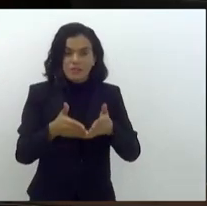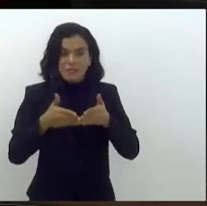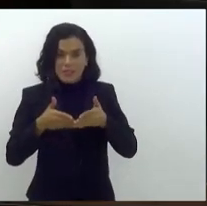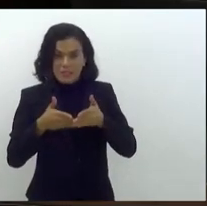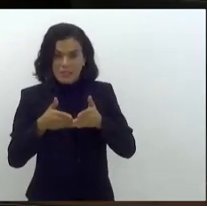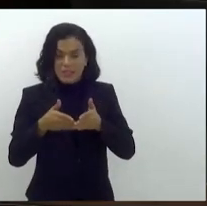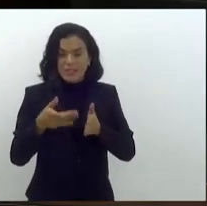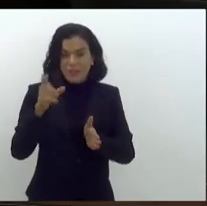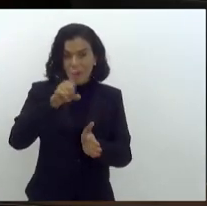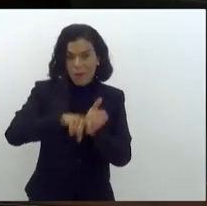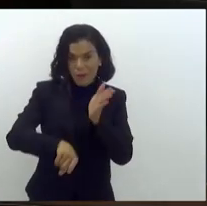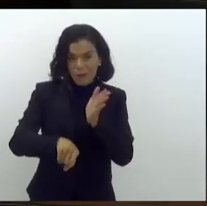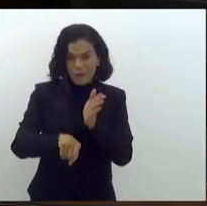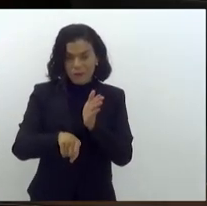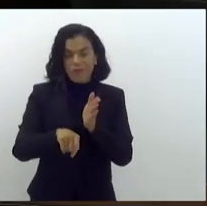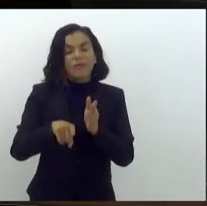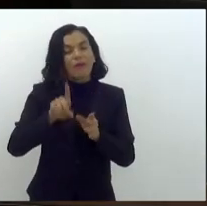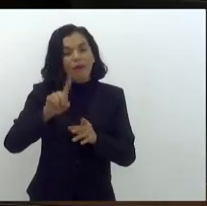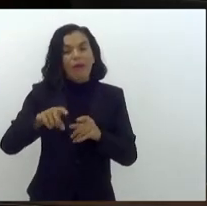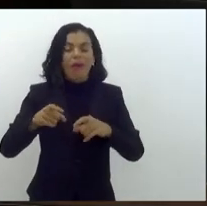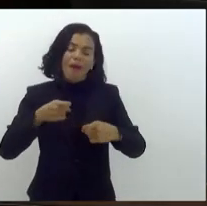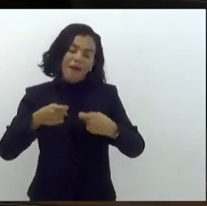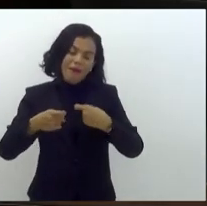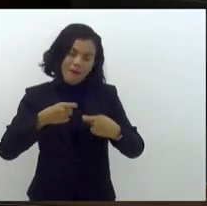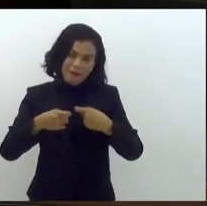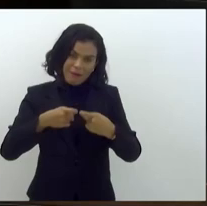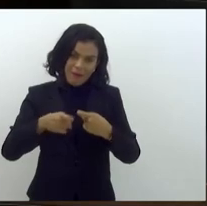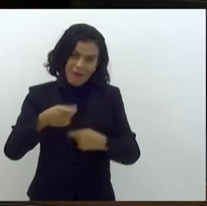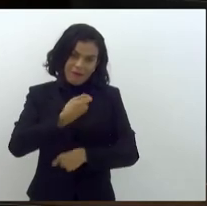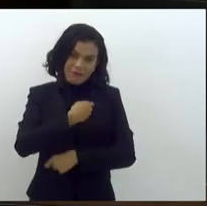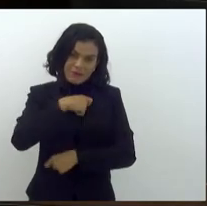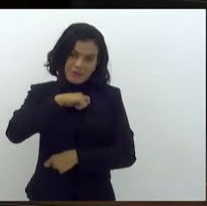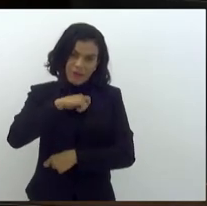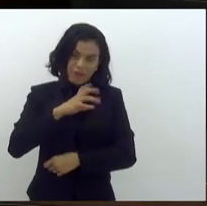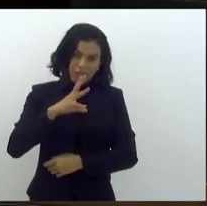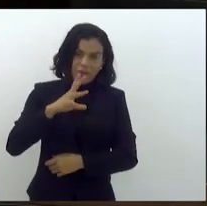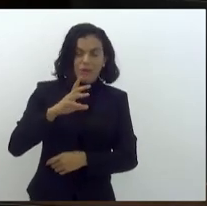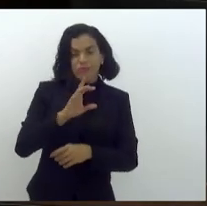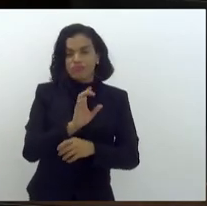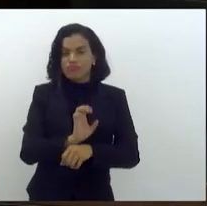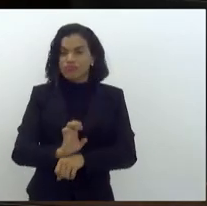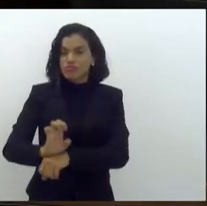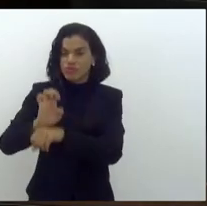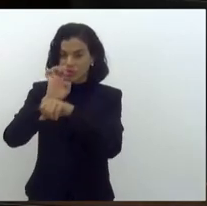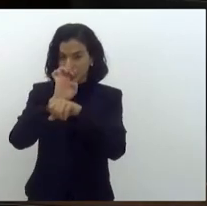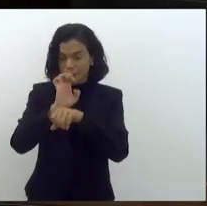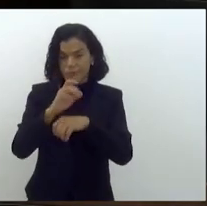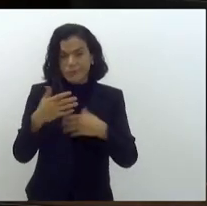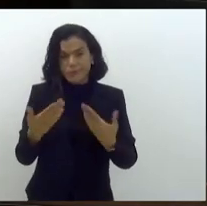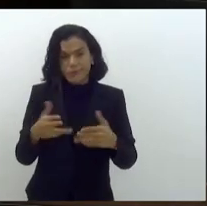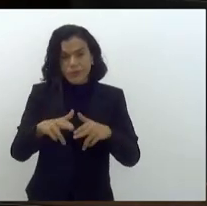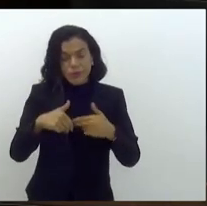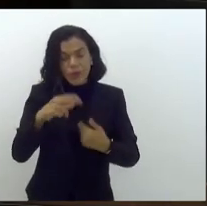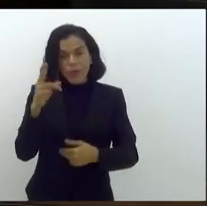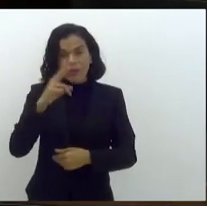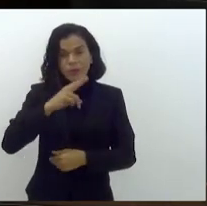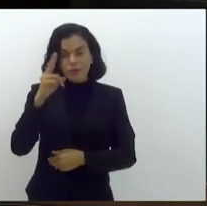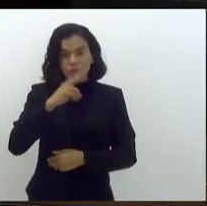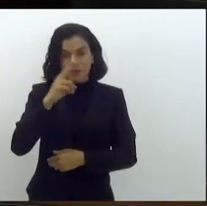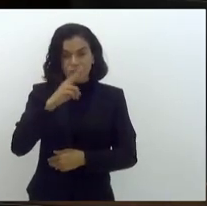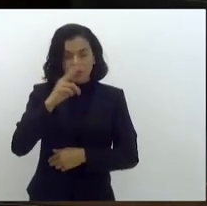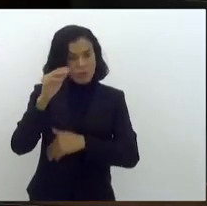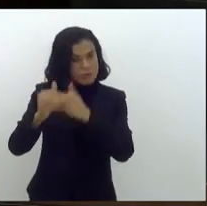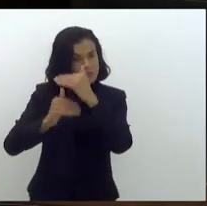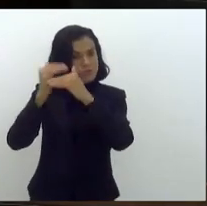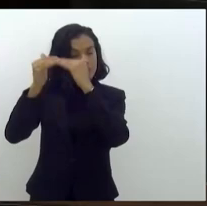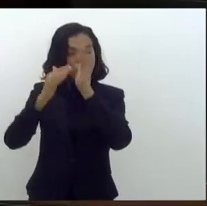a chamar a chamada guerra fiscal entre os estados e portanto é urgente que se avança